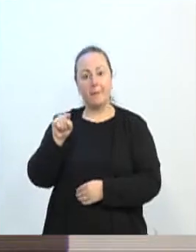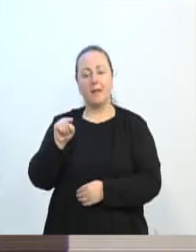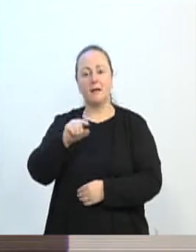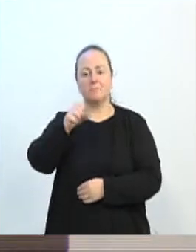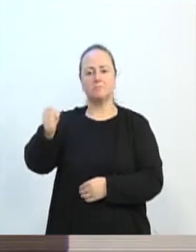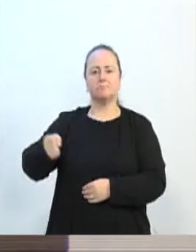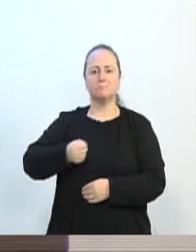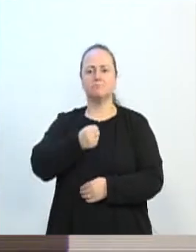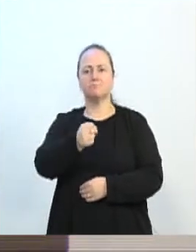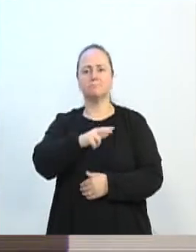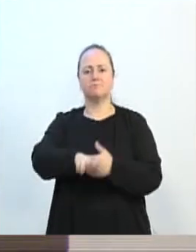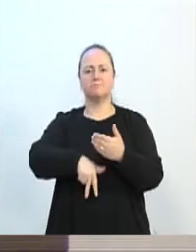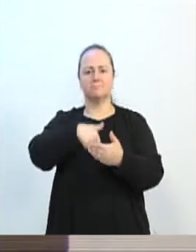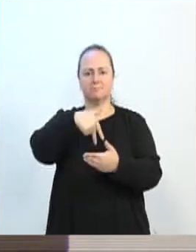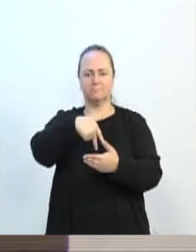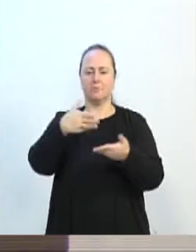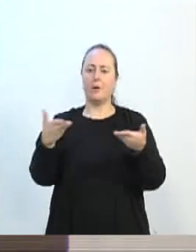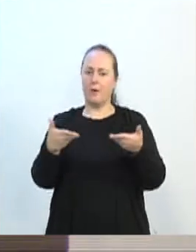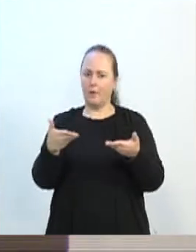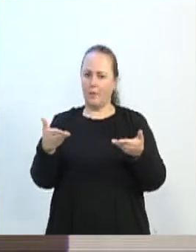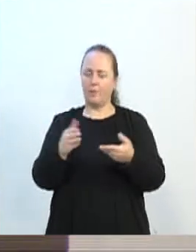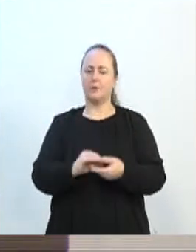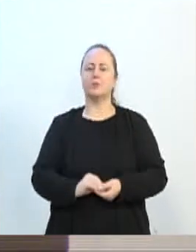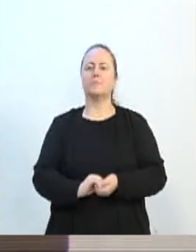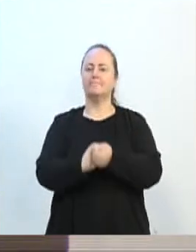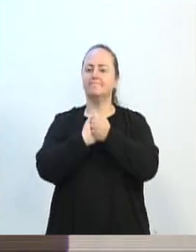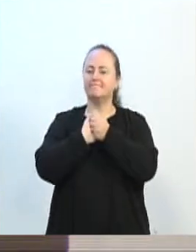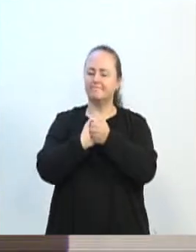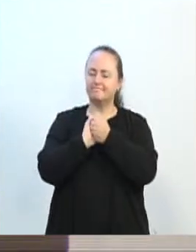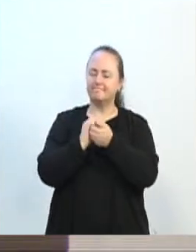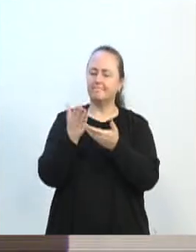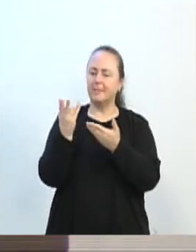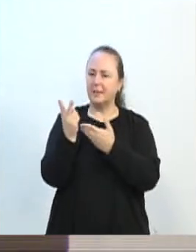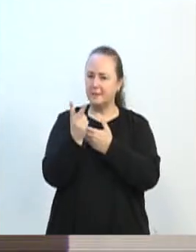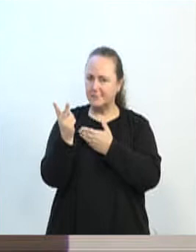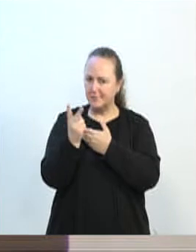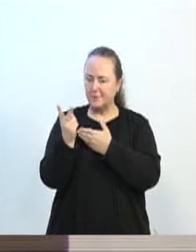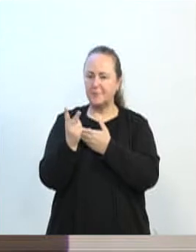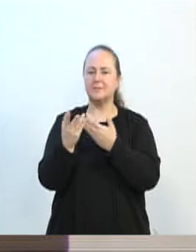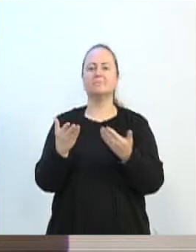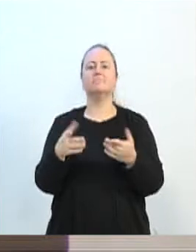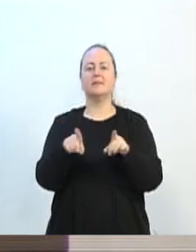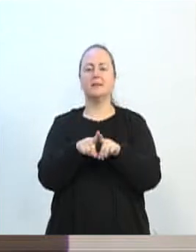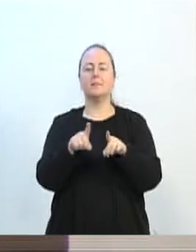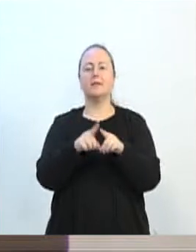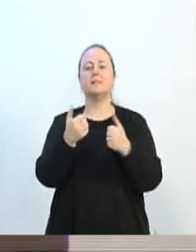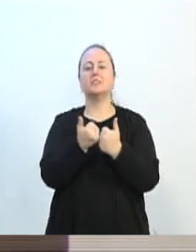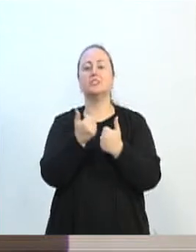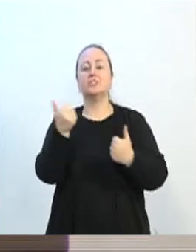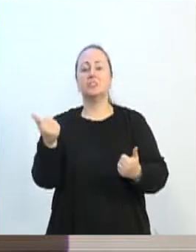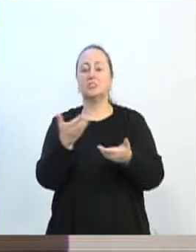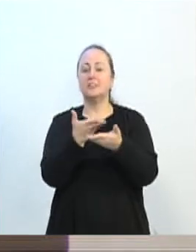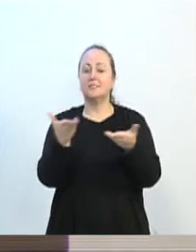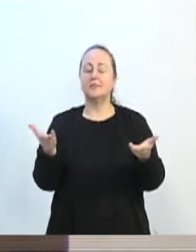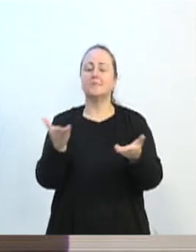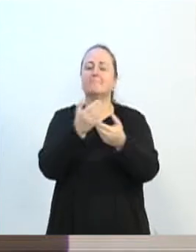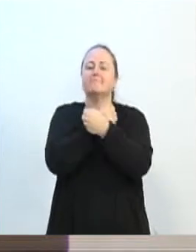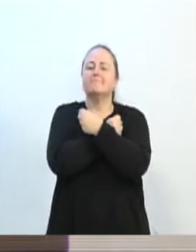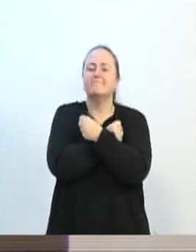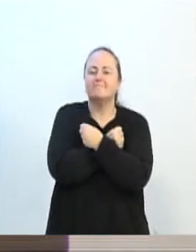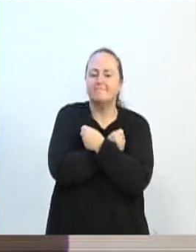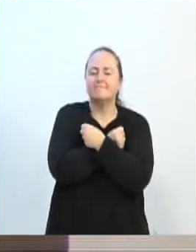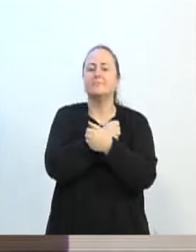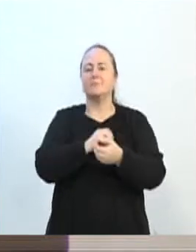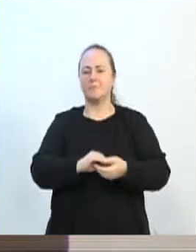microfone. Cumprimentando-os, queremos abraçar a todos os integrantes da diretoria da referida associação e dizer que